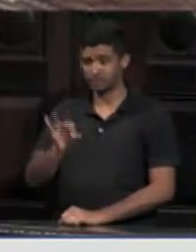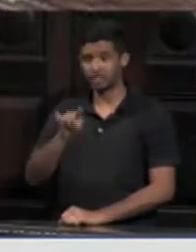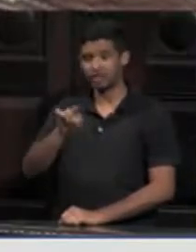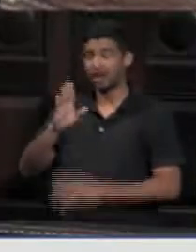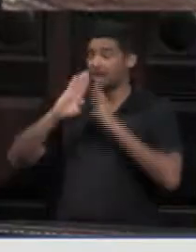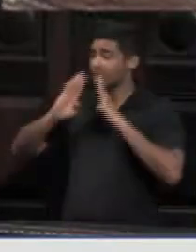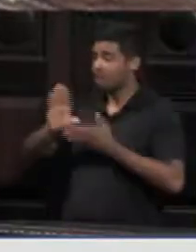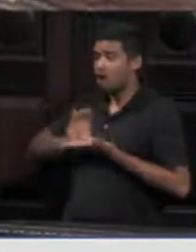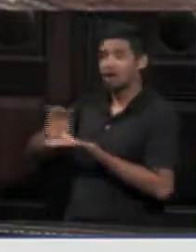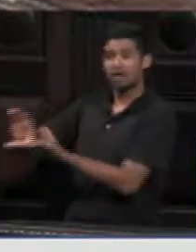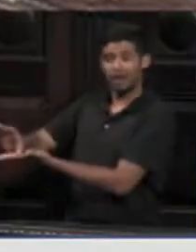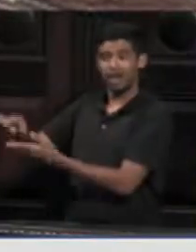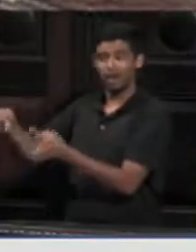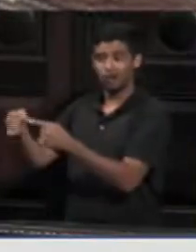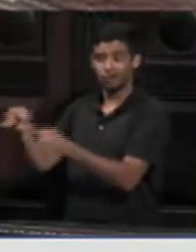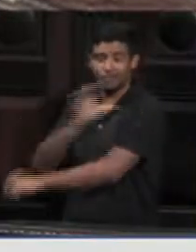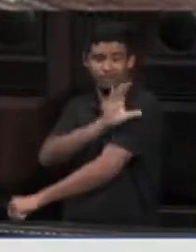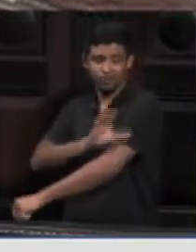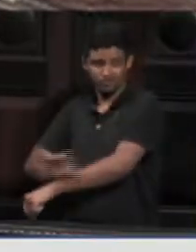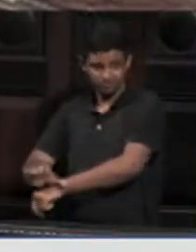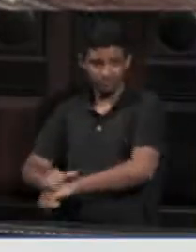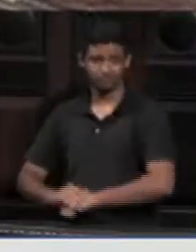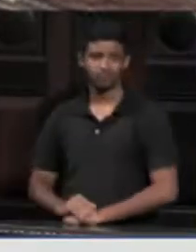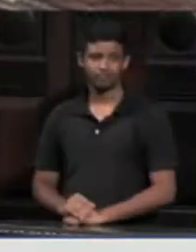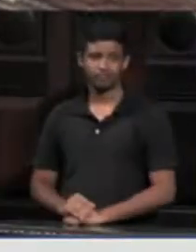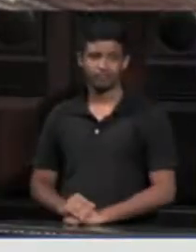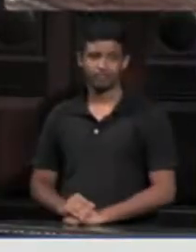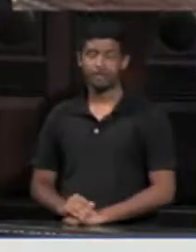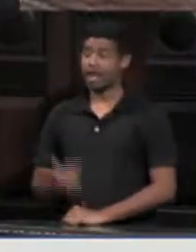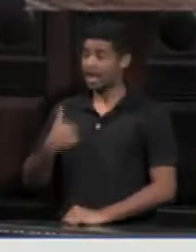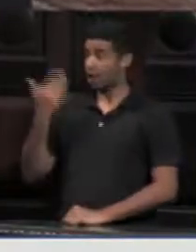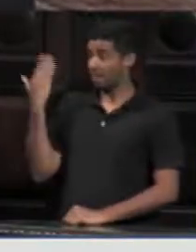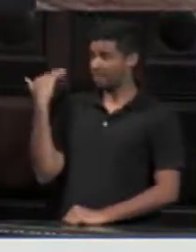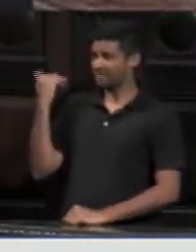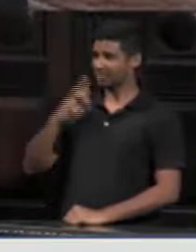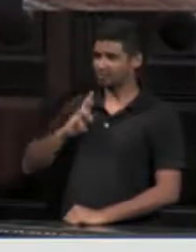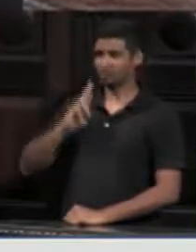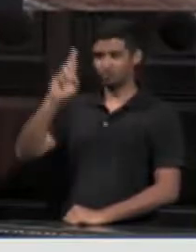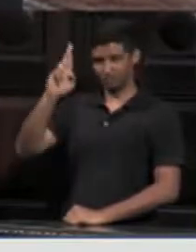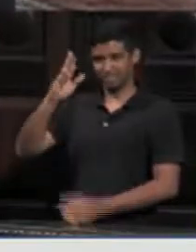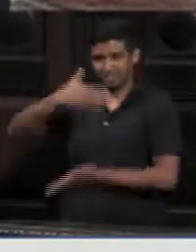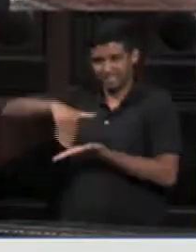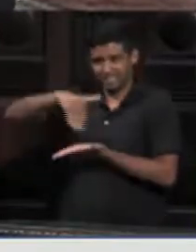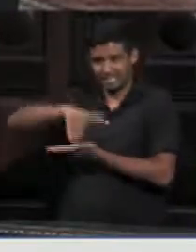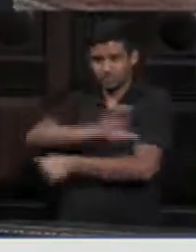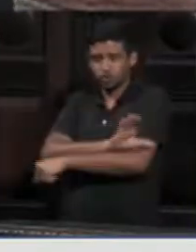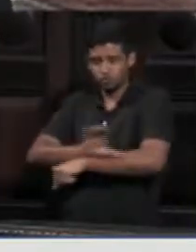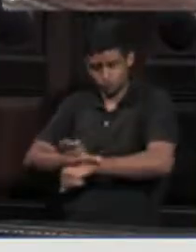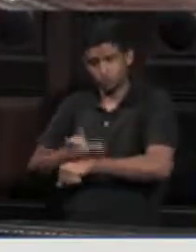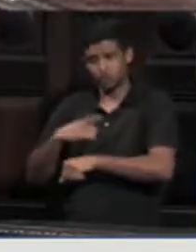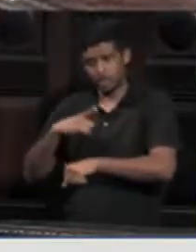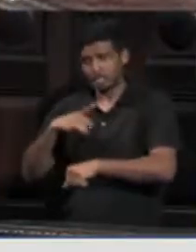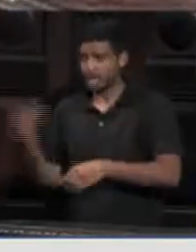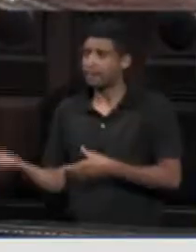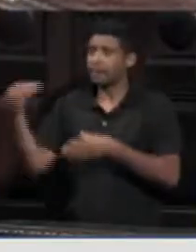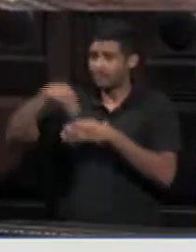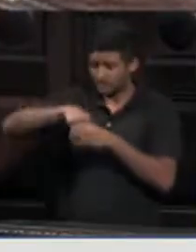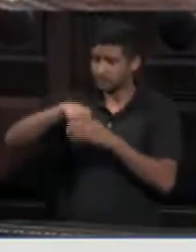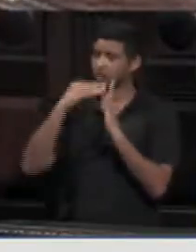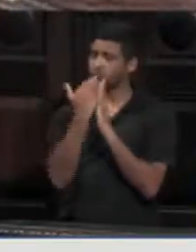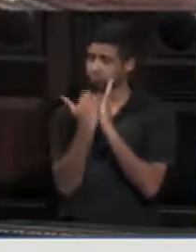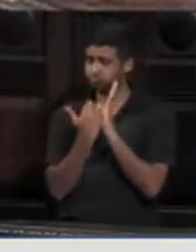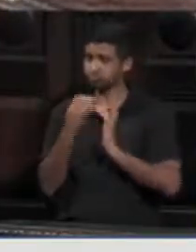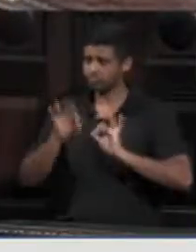Fundo Estadual de Cultura, que foi implementado na minha gestão, enquanto secretário de Cultura. Fomos nós que aprovamos